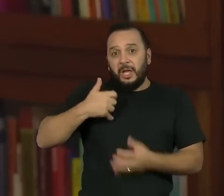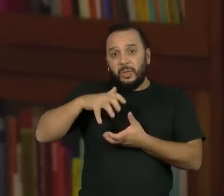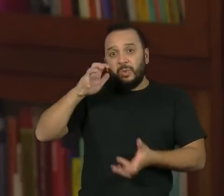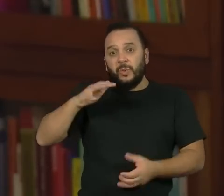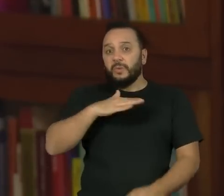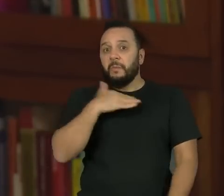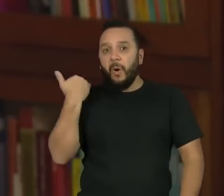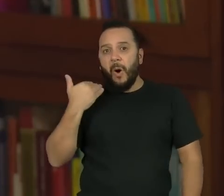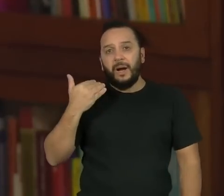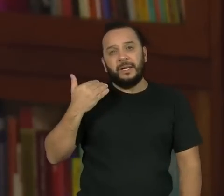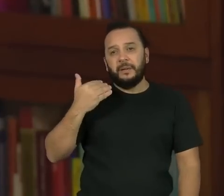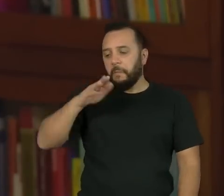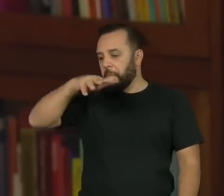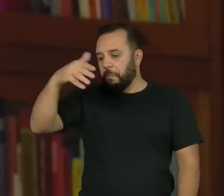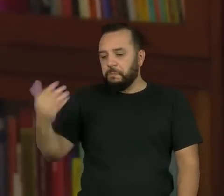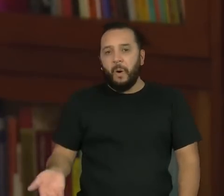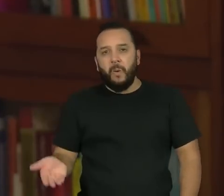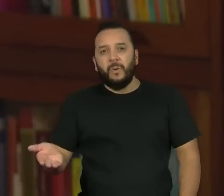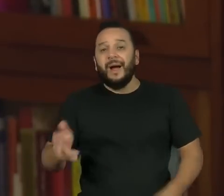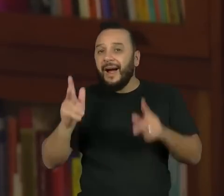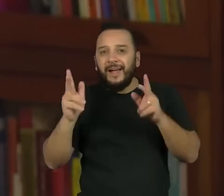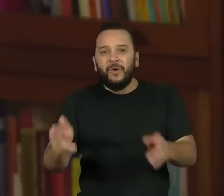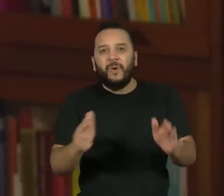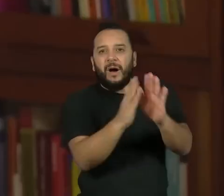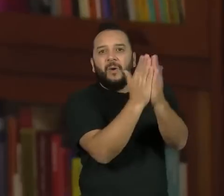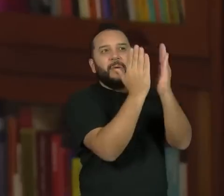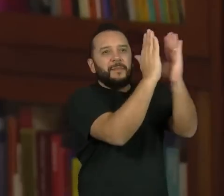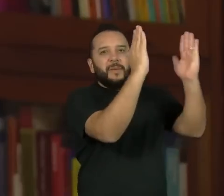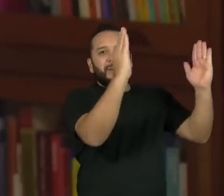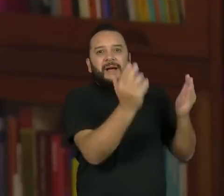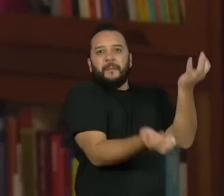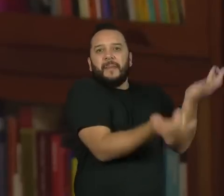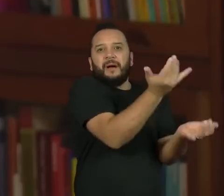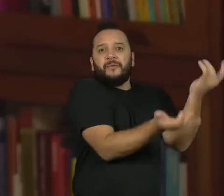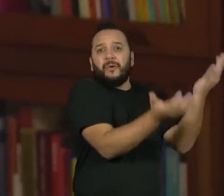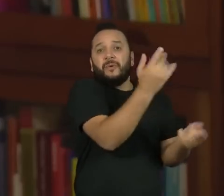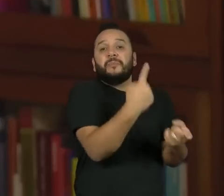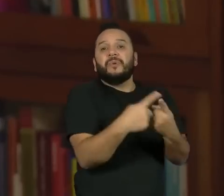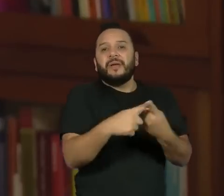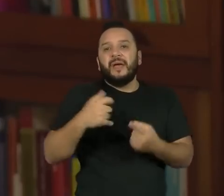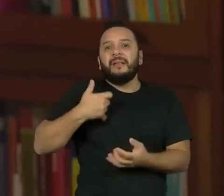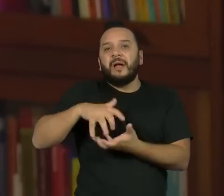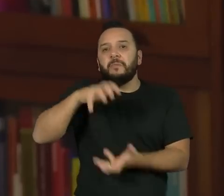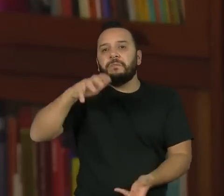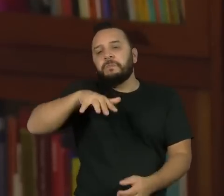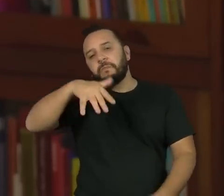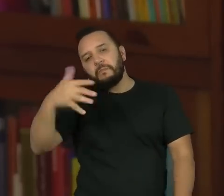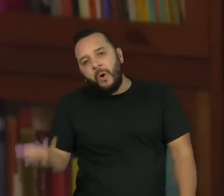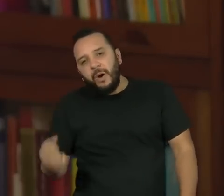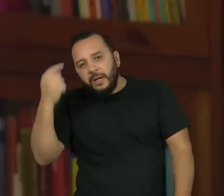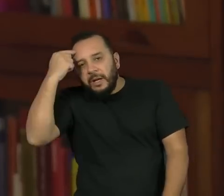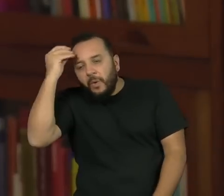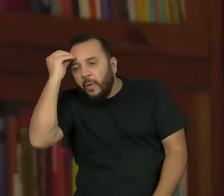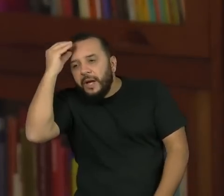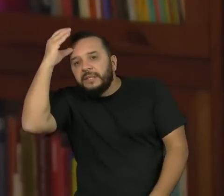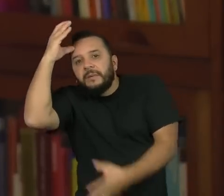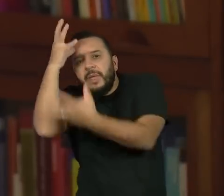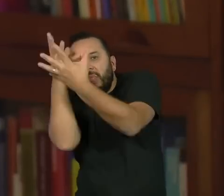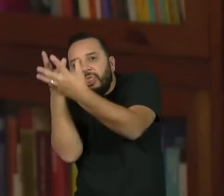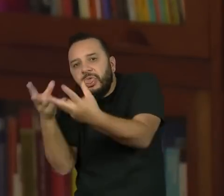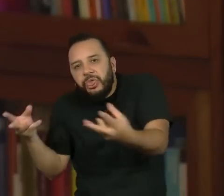arde uma biblioteca. O saber, a experiência acumulada, a partilha